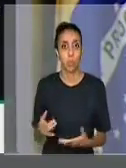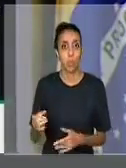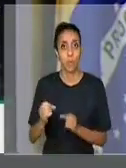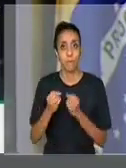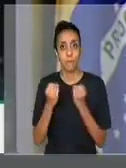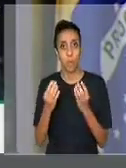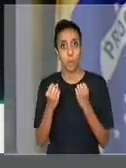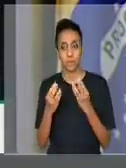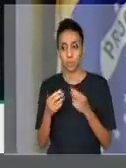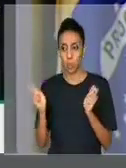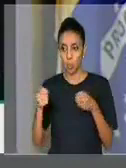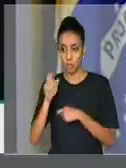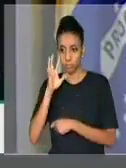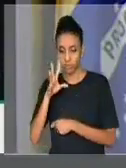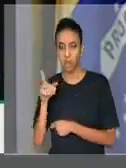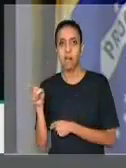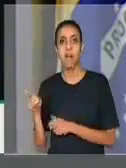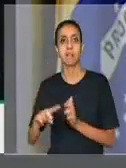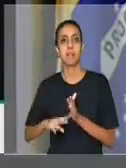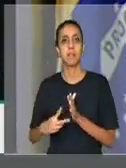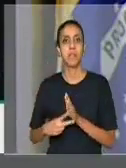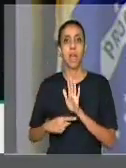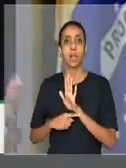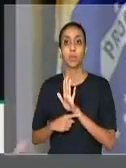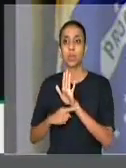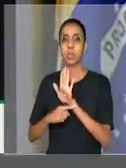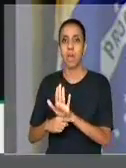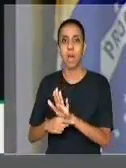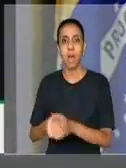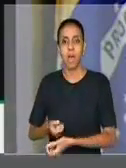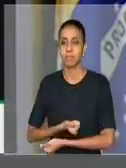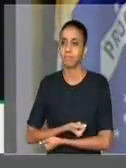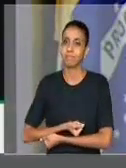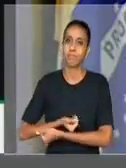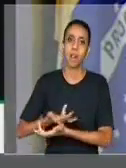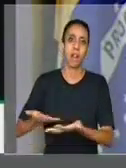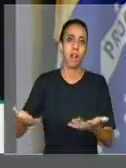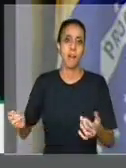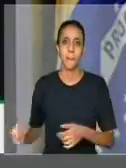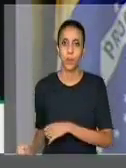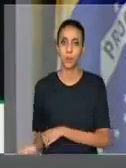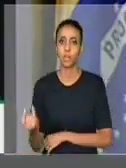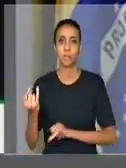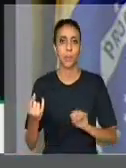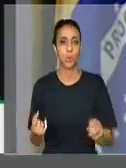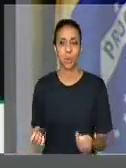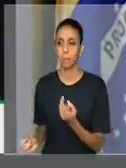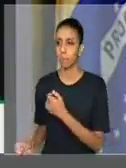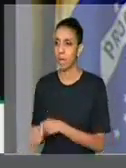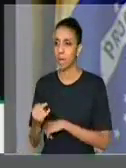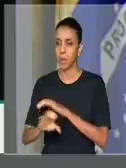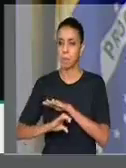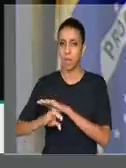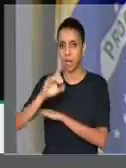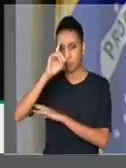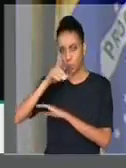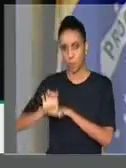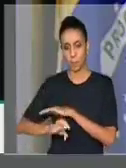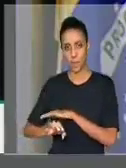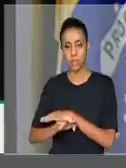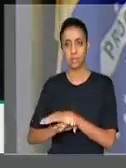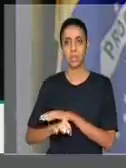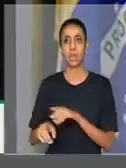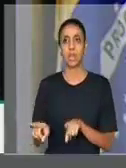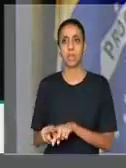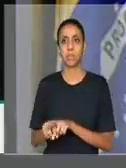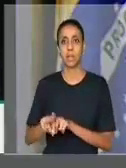solução ela contribui para que abra um campo de oportunidades para que as pessoas os empresários aqueles que têm a